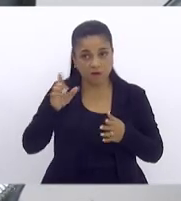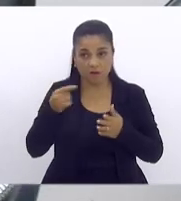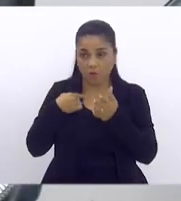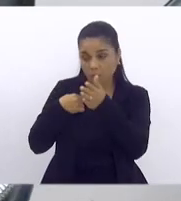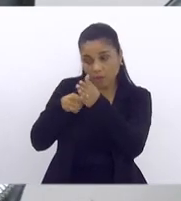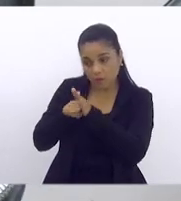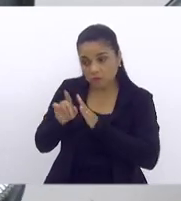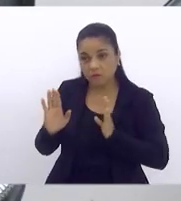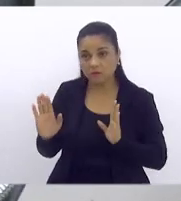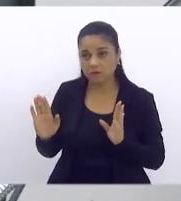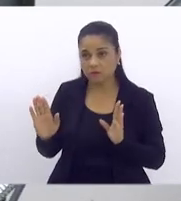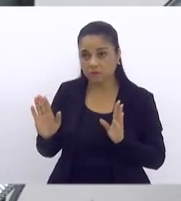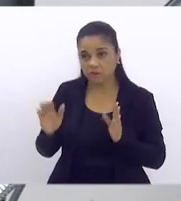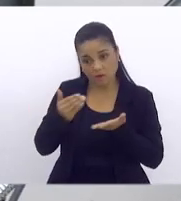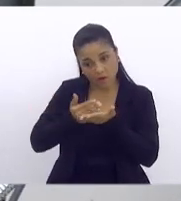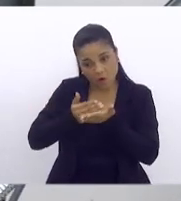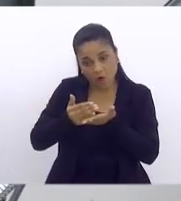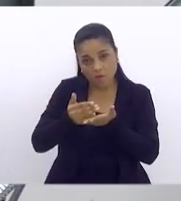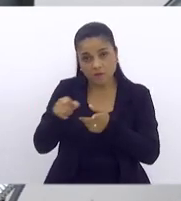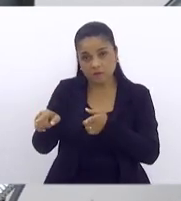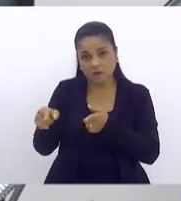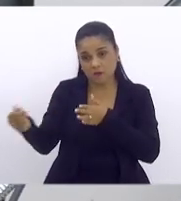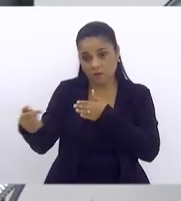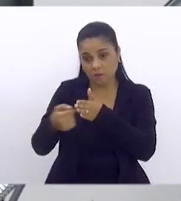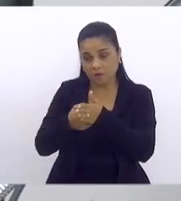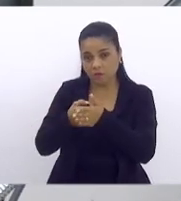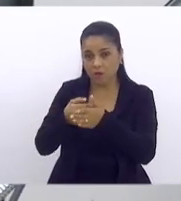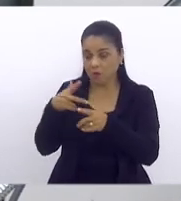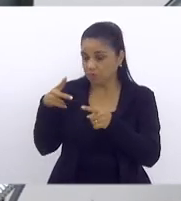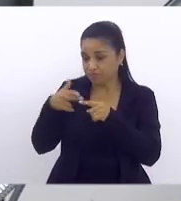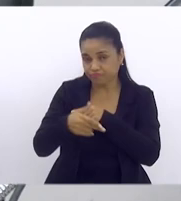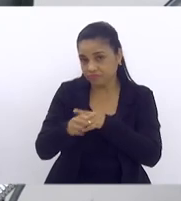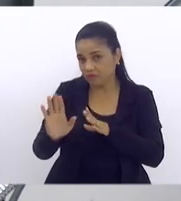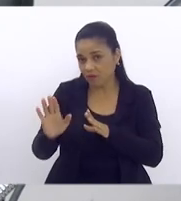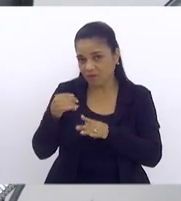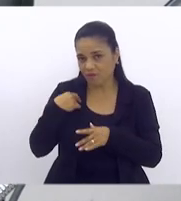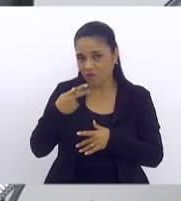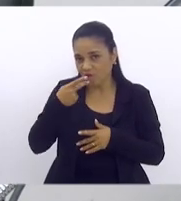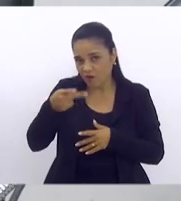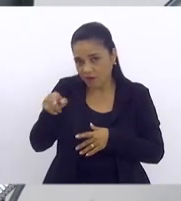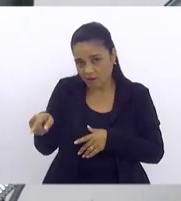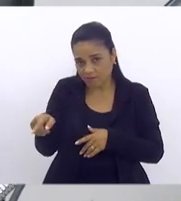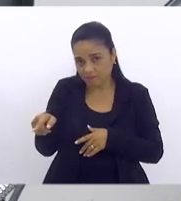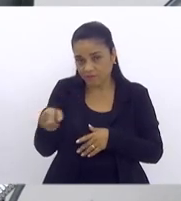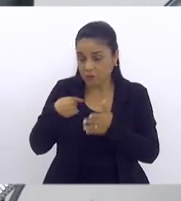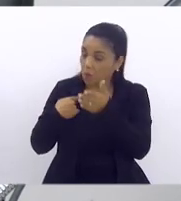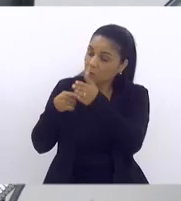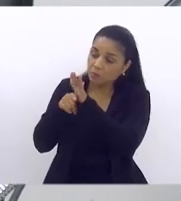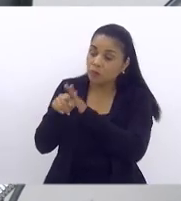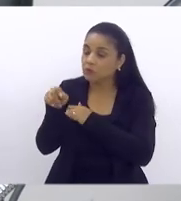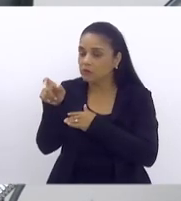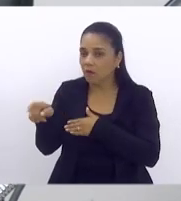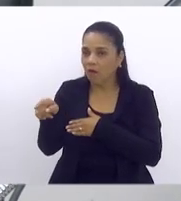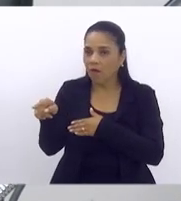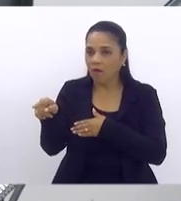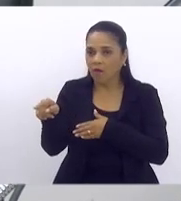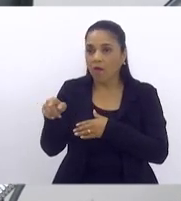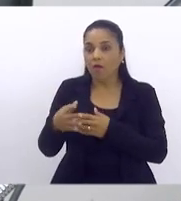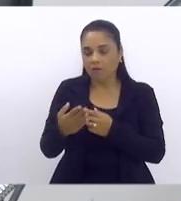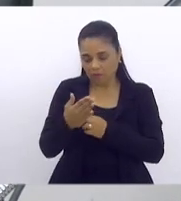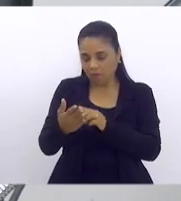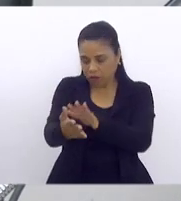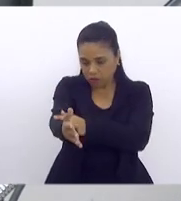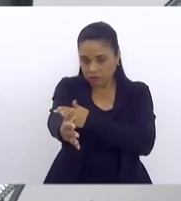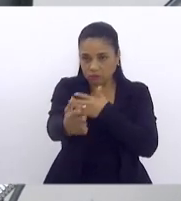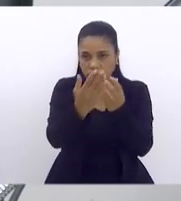por quê. Ela vai começar a indagação, não quero interrompê-la quando ela estiver falando, eu estou fazendo uma pergunta. Estende os braços para mim, por